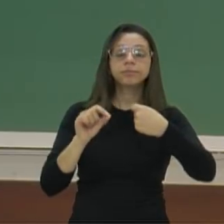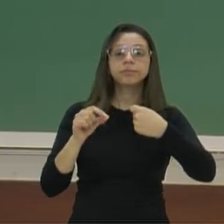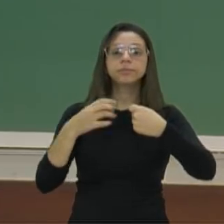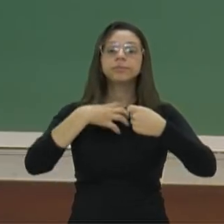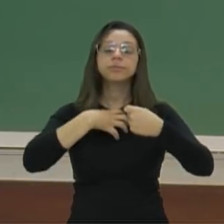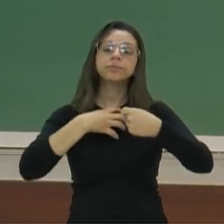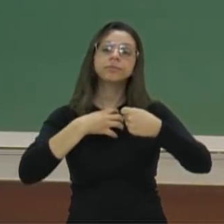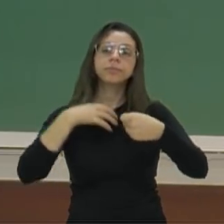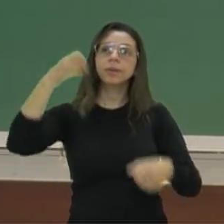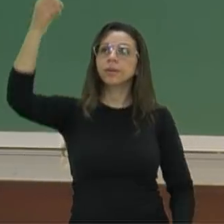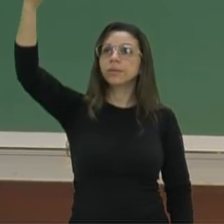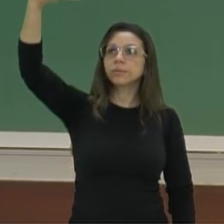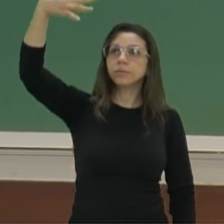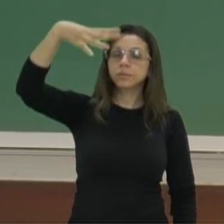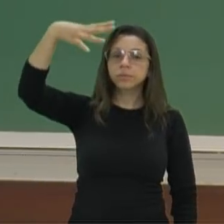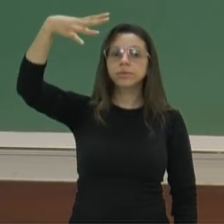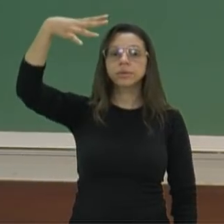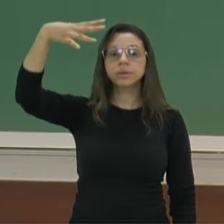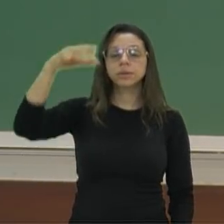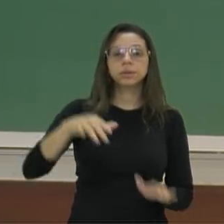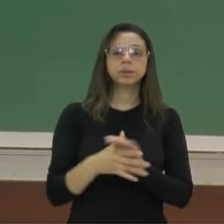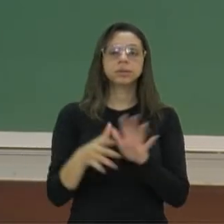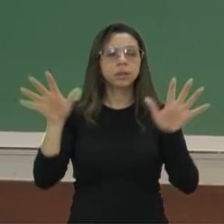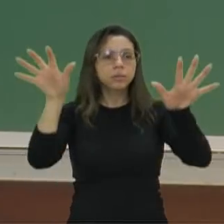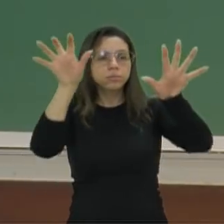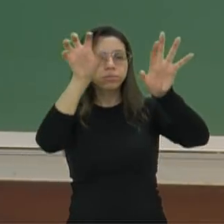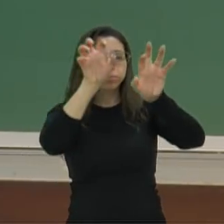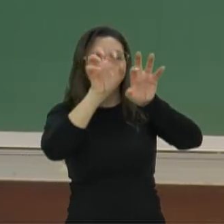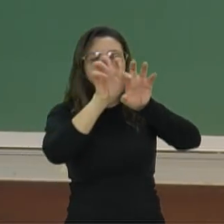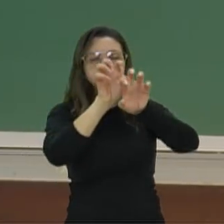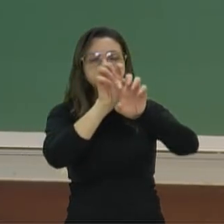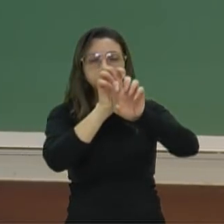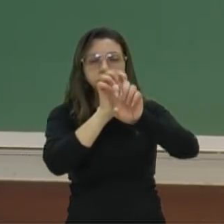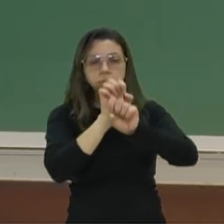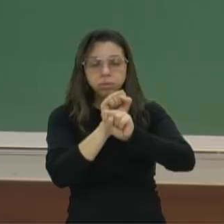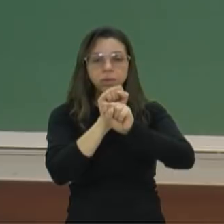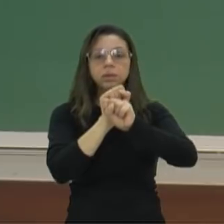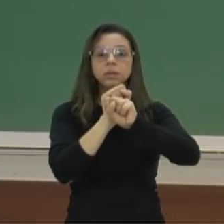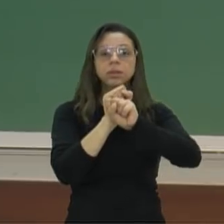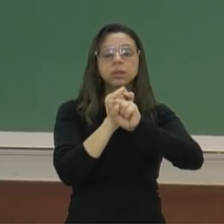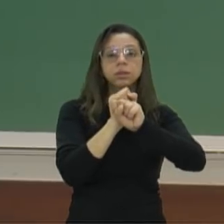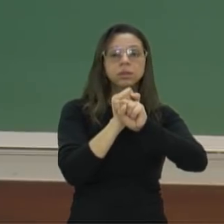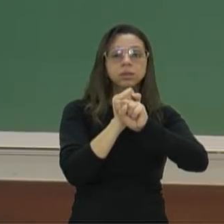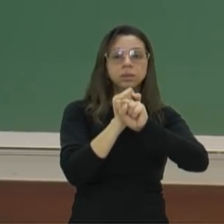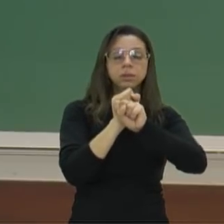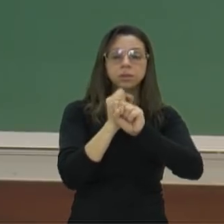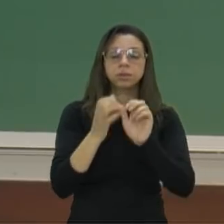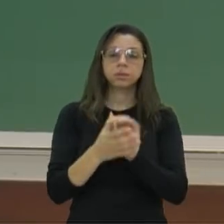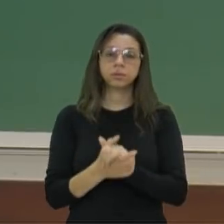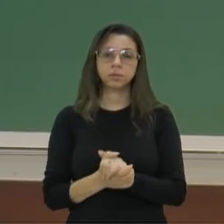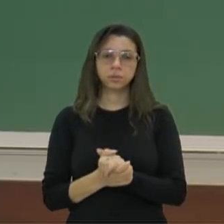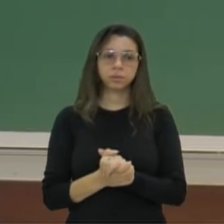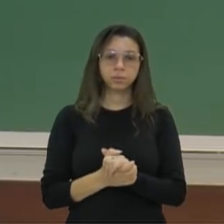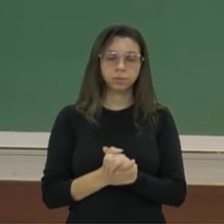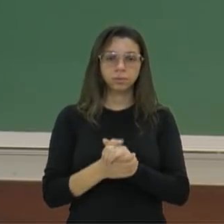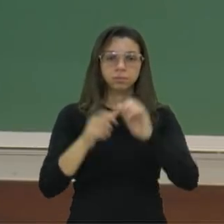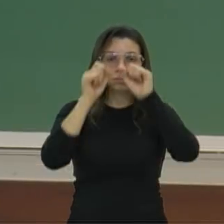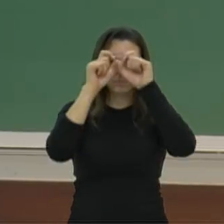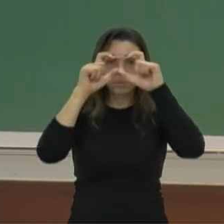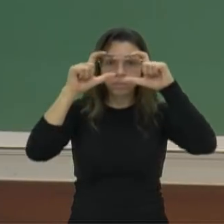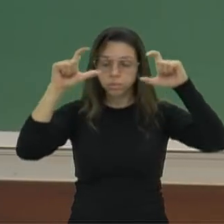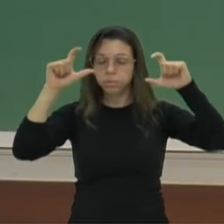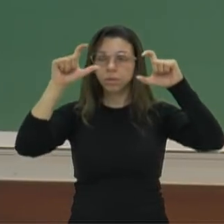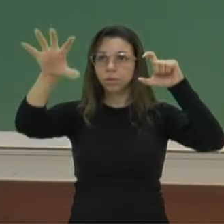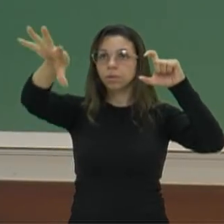luz, então uma baixa incidência luminosa, então o mínimo de luz que tem no ambiente, os bastonetes